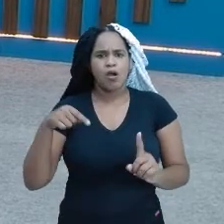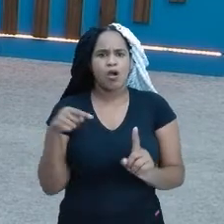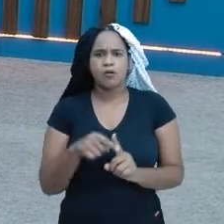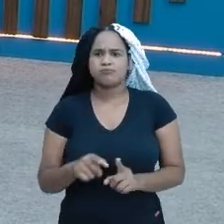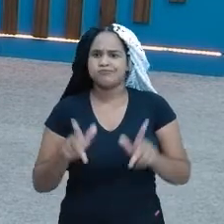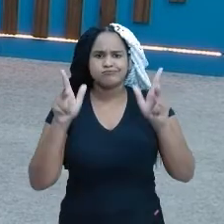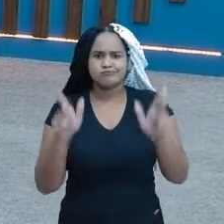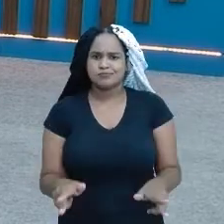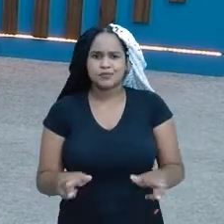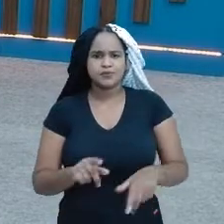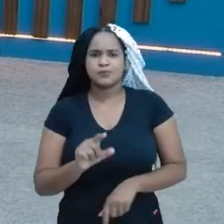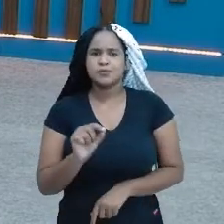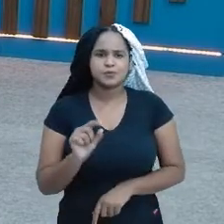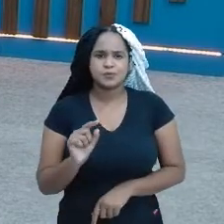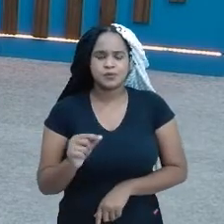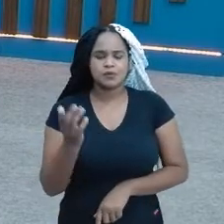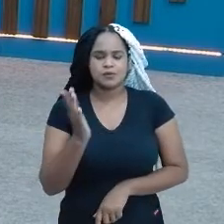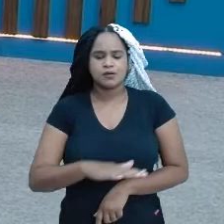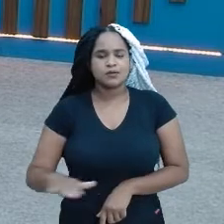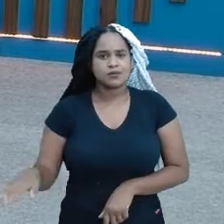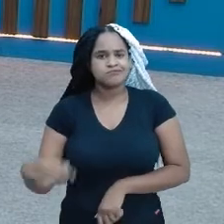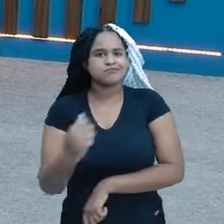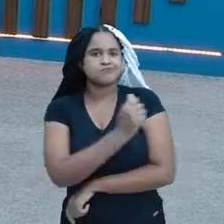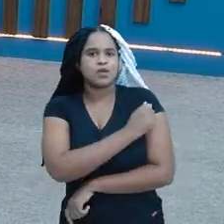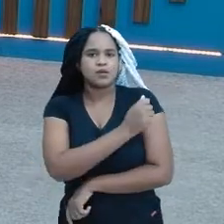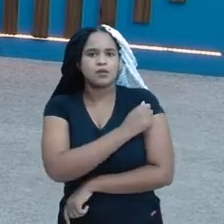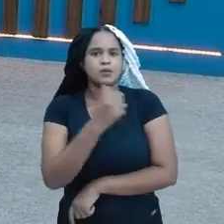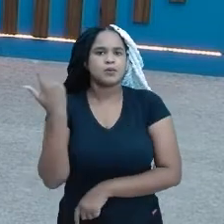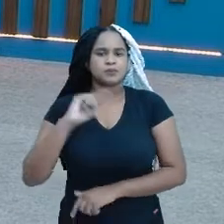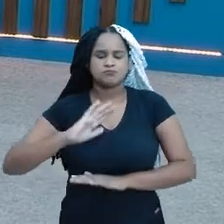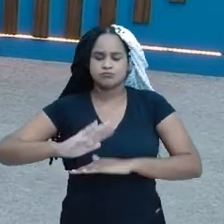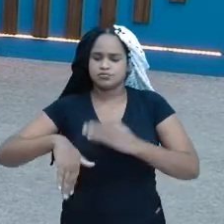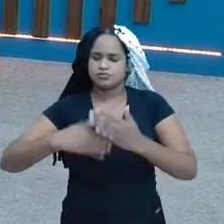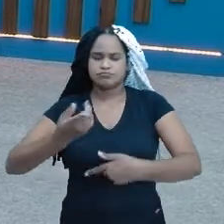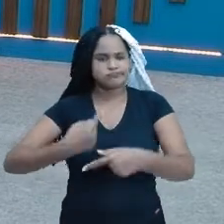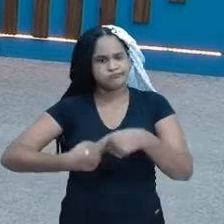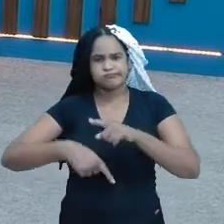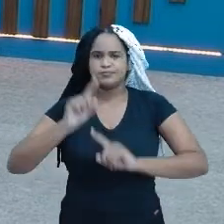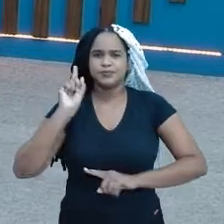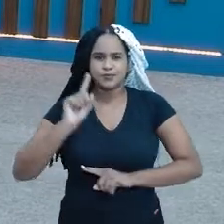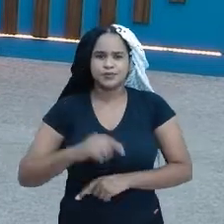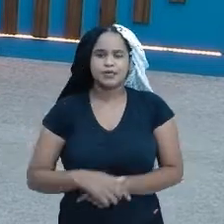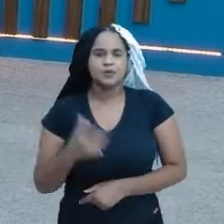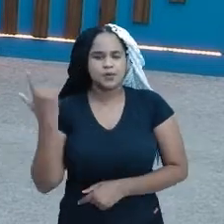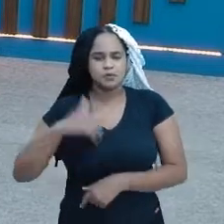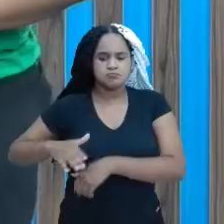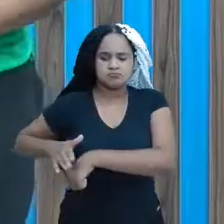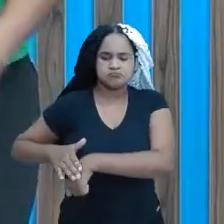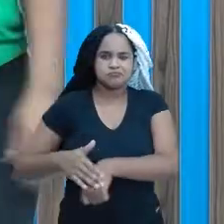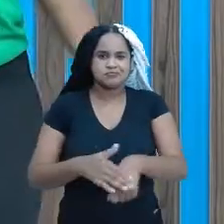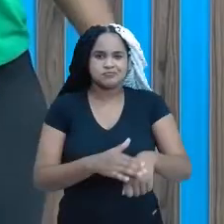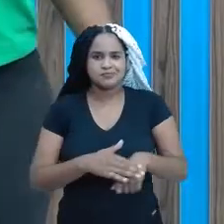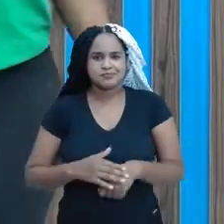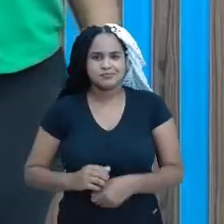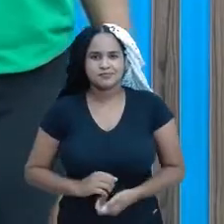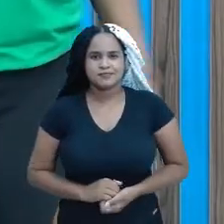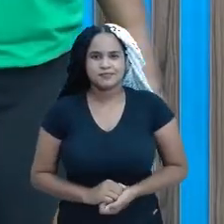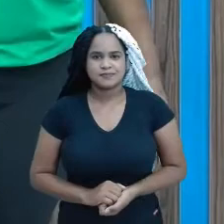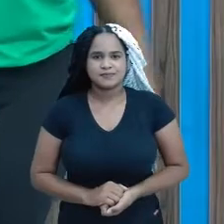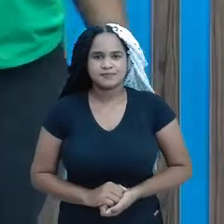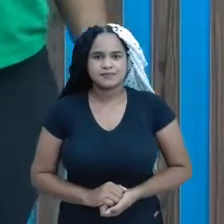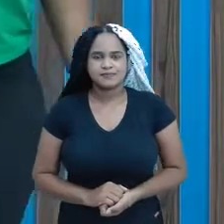objetivo, que a criança, que o estudante, ele desenvolva e tem a sua própria autonomia.